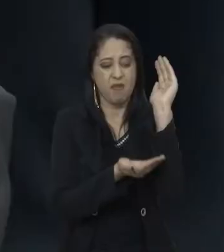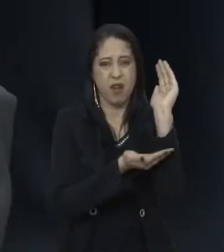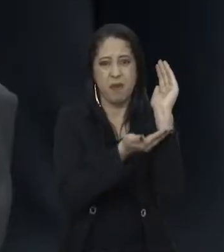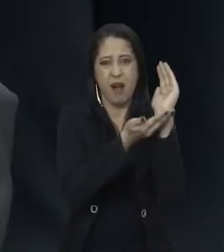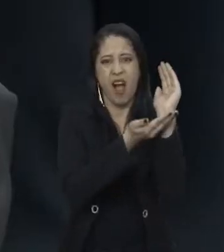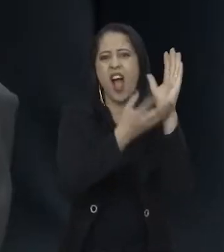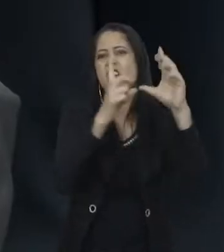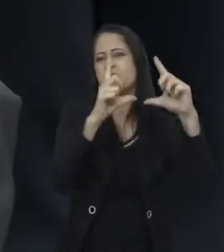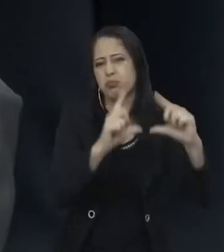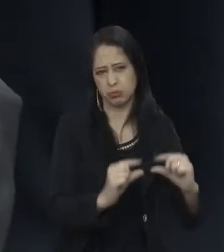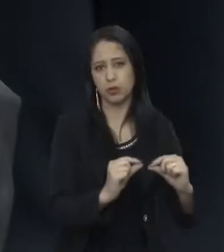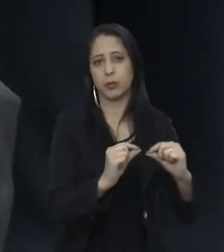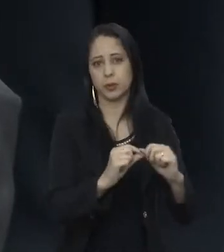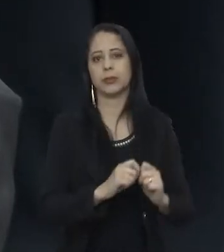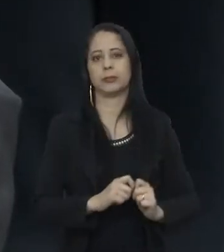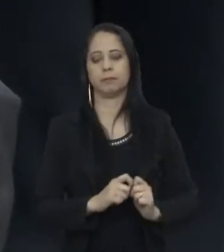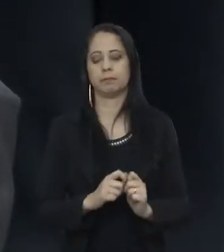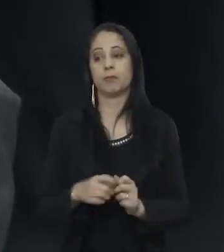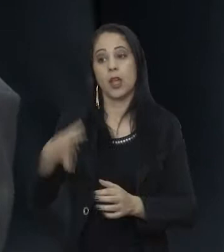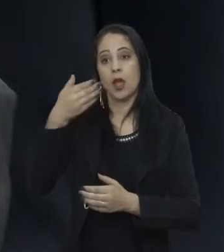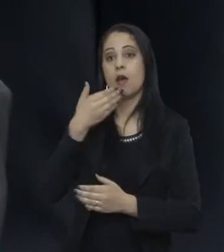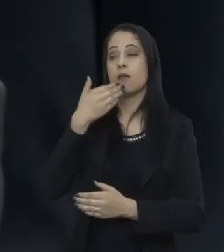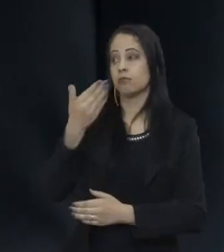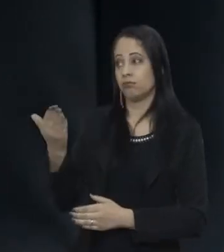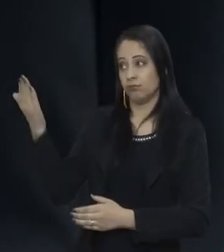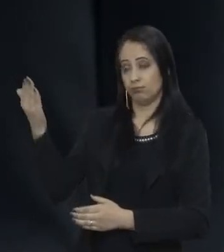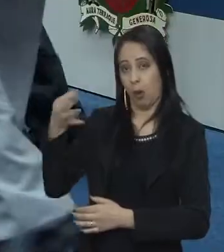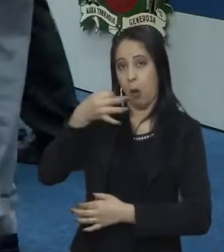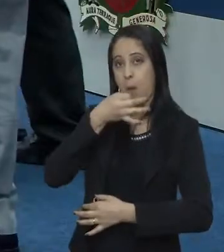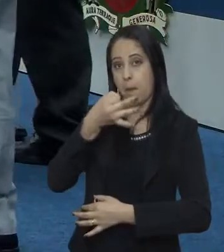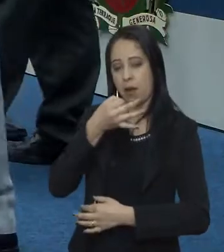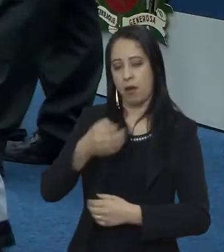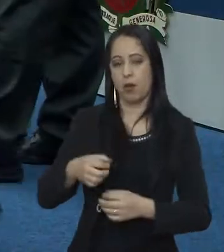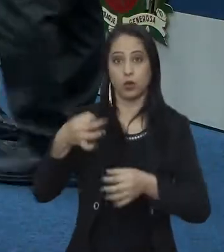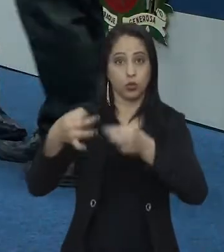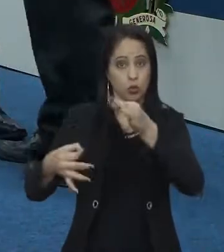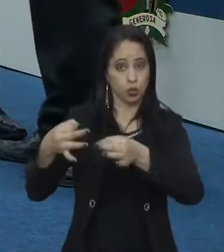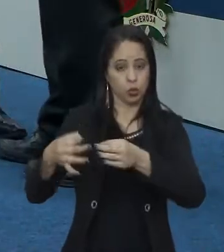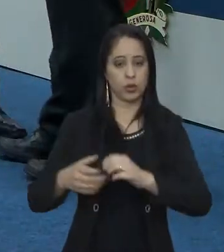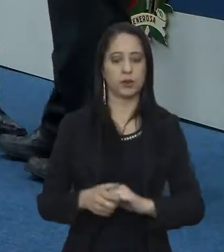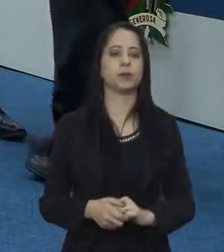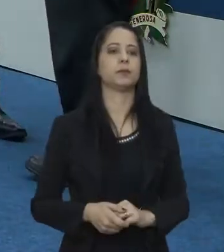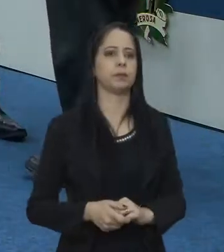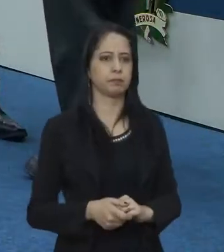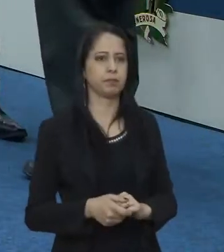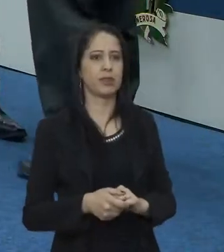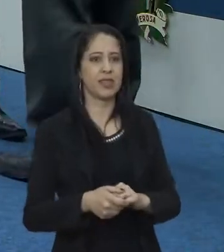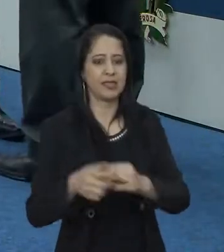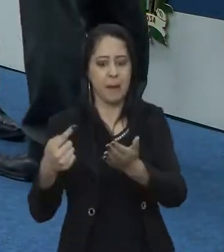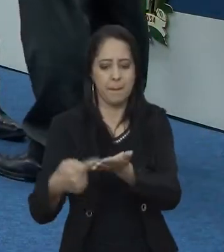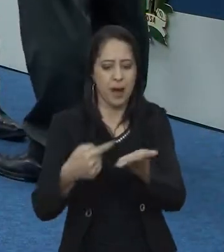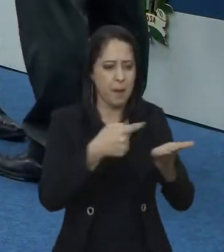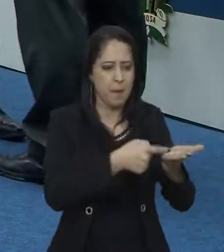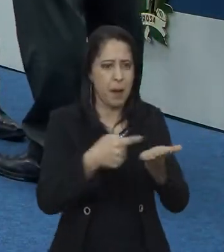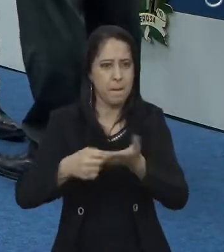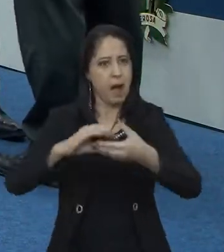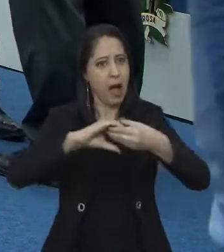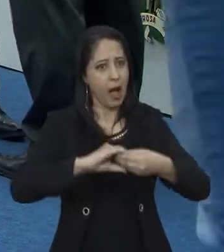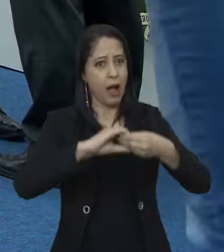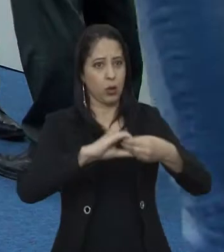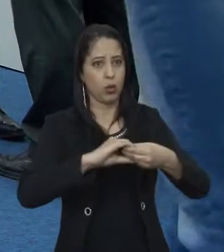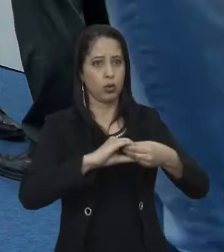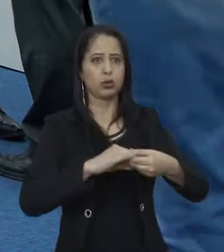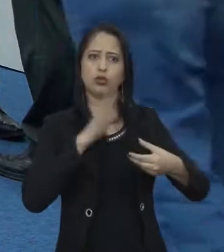o sistema como afirma o juiz Guilherme Guimarães Feliciano esta política do acordo Ela